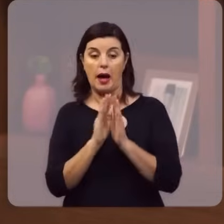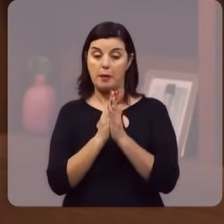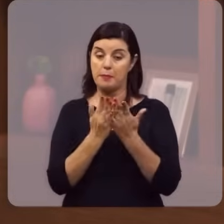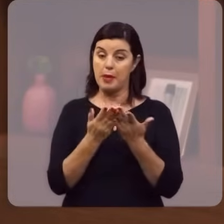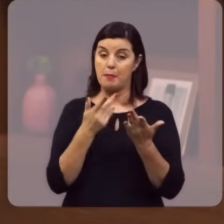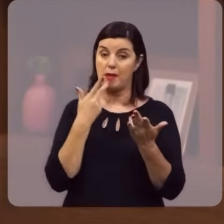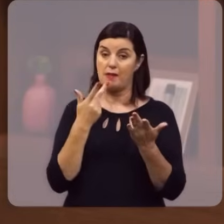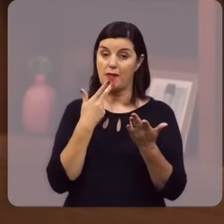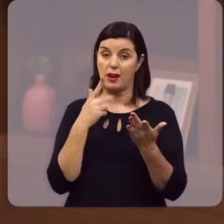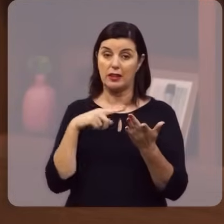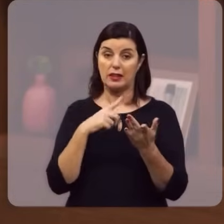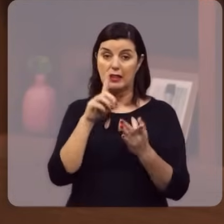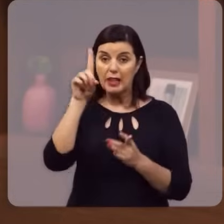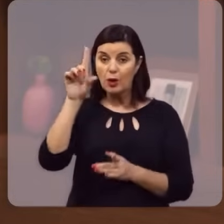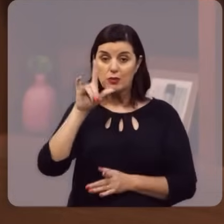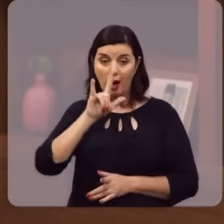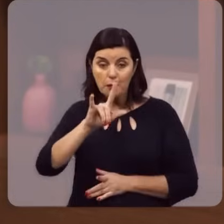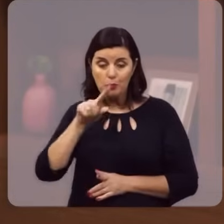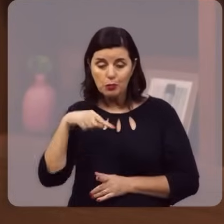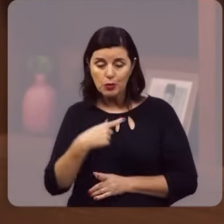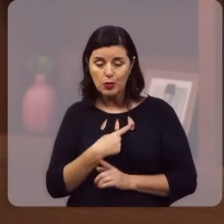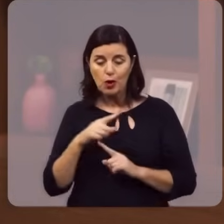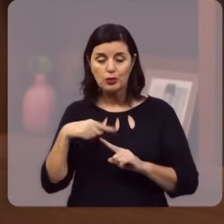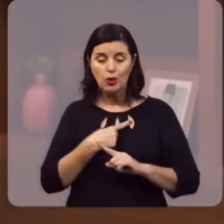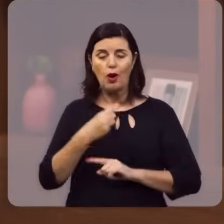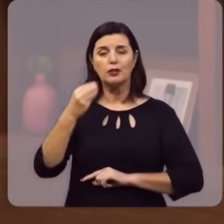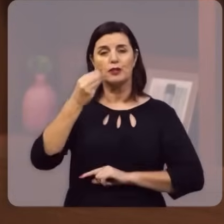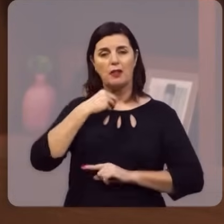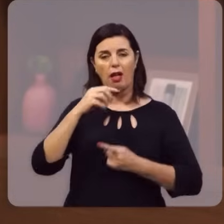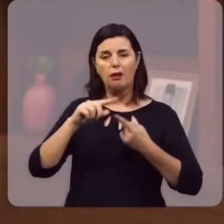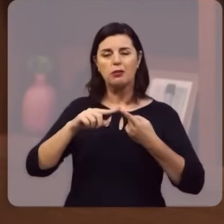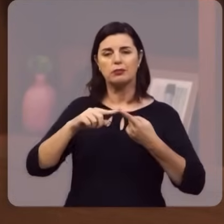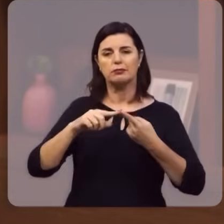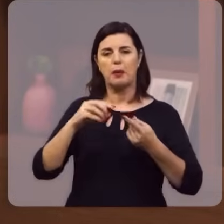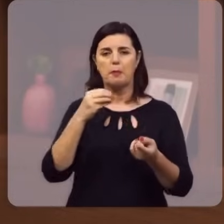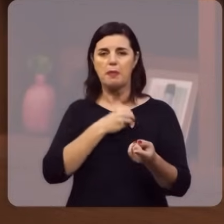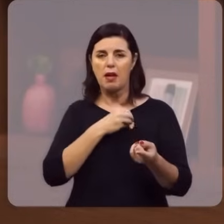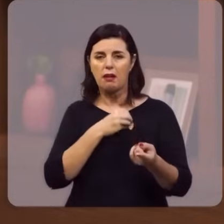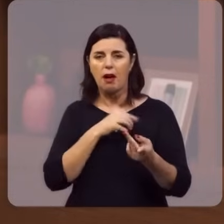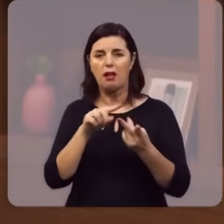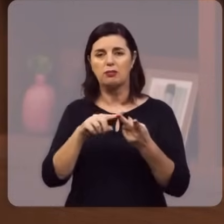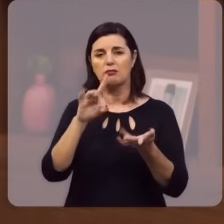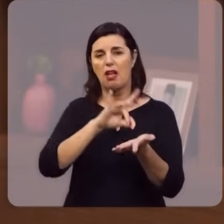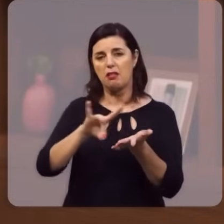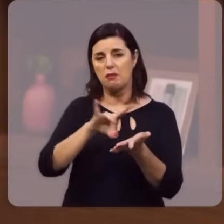sendo nós fracos ímpios pecadores inimigos